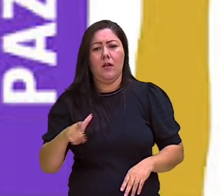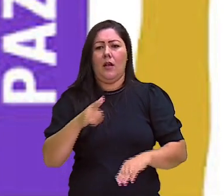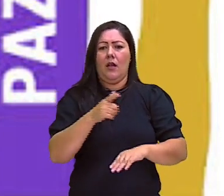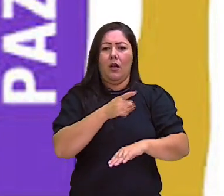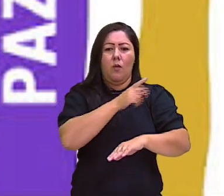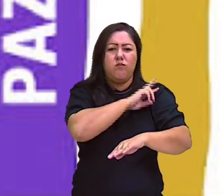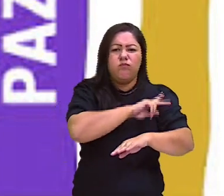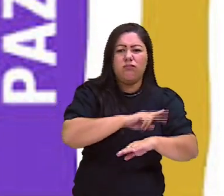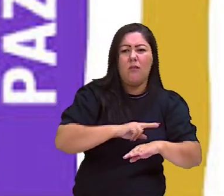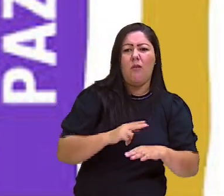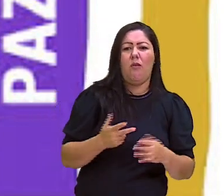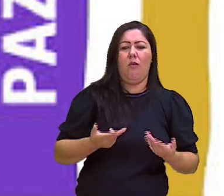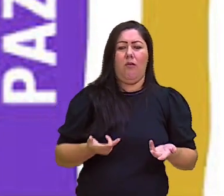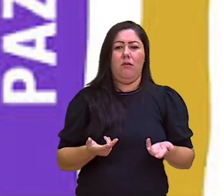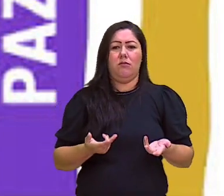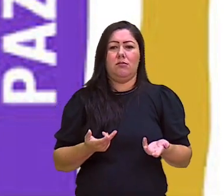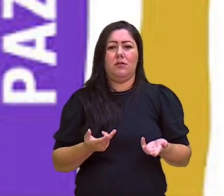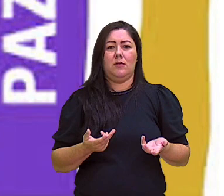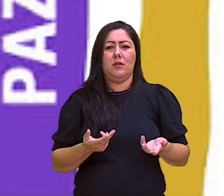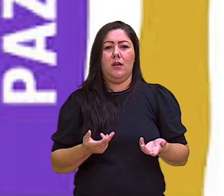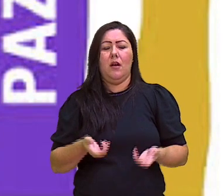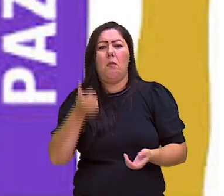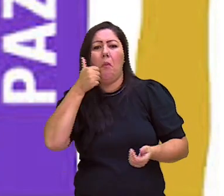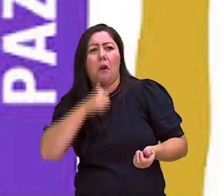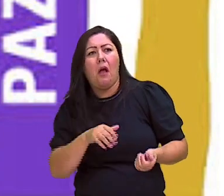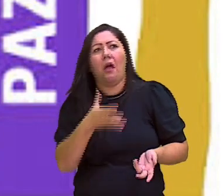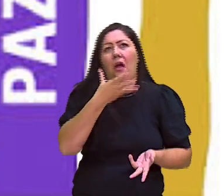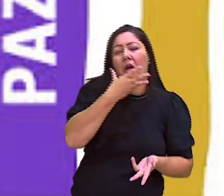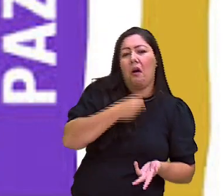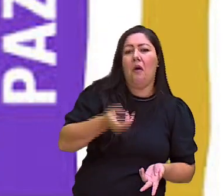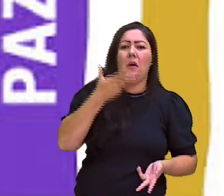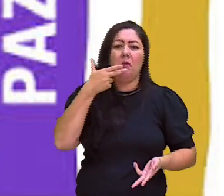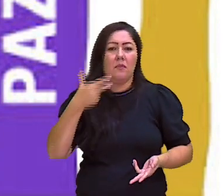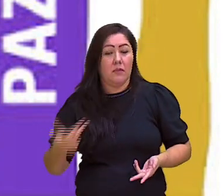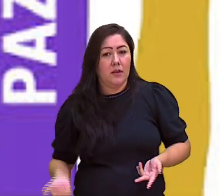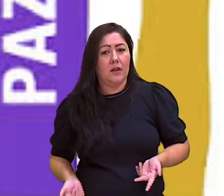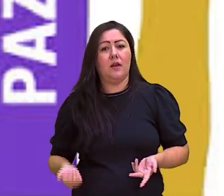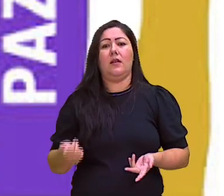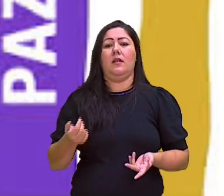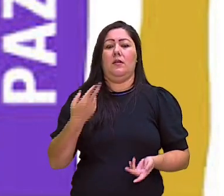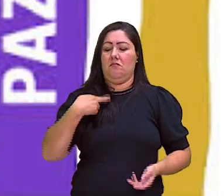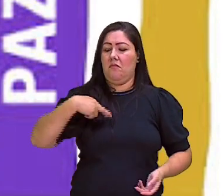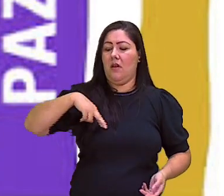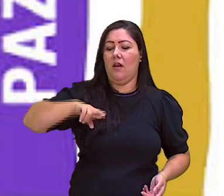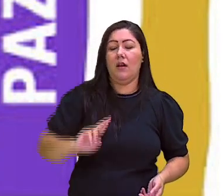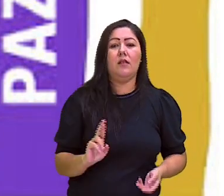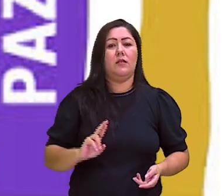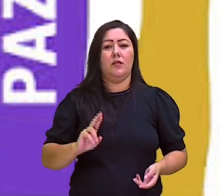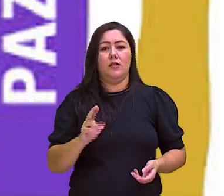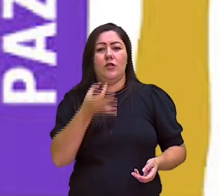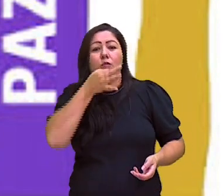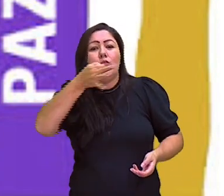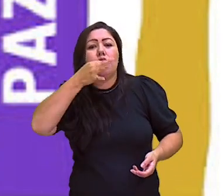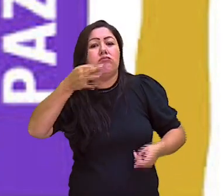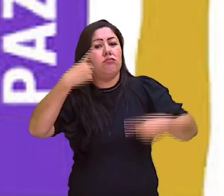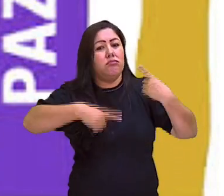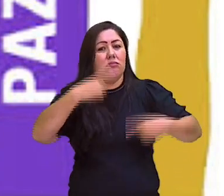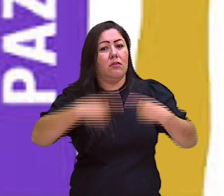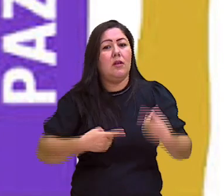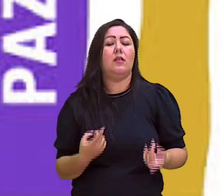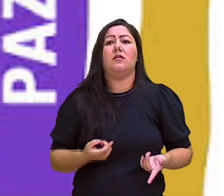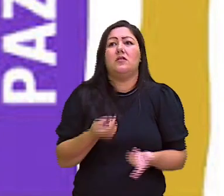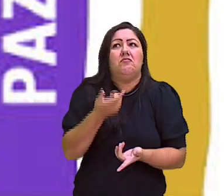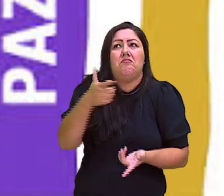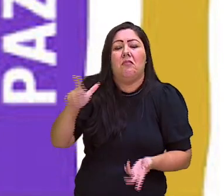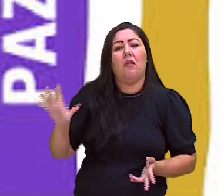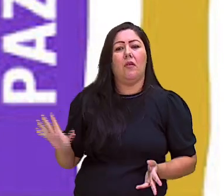raça, cor, sexo, língua, religião, opinião política ou de outra